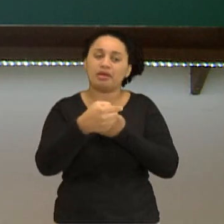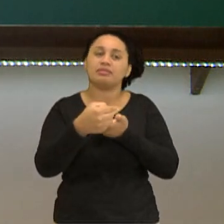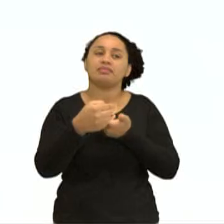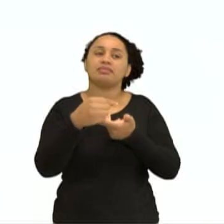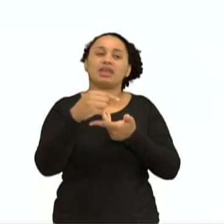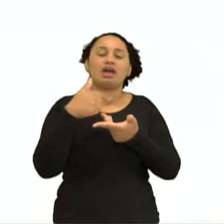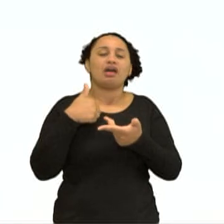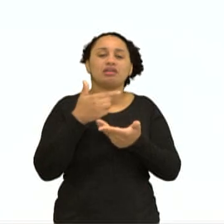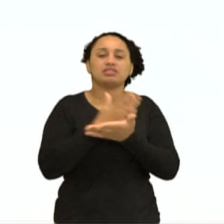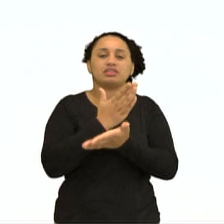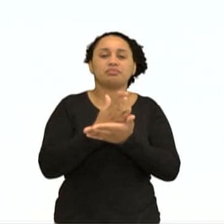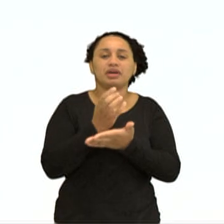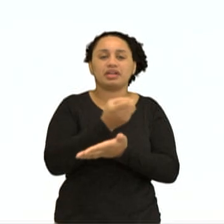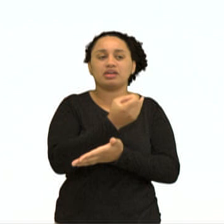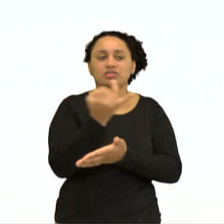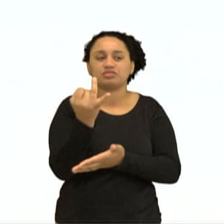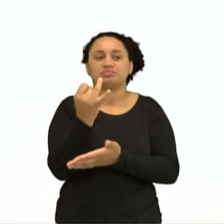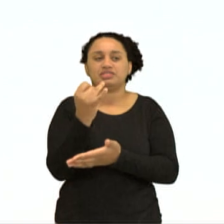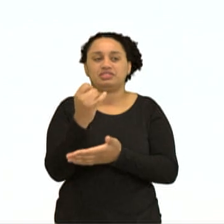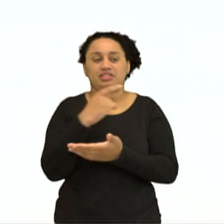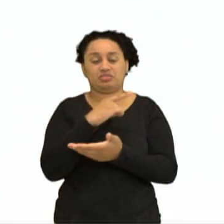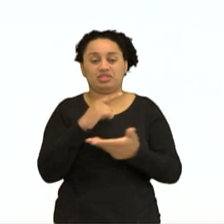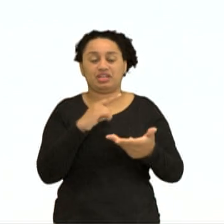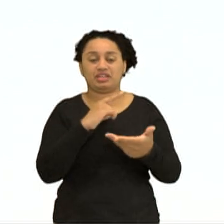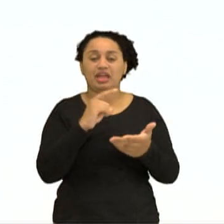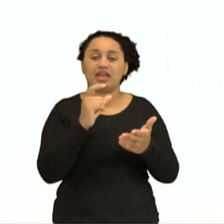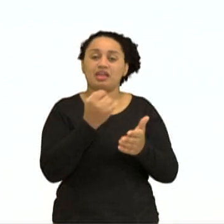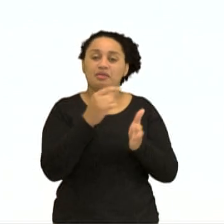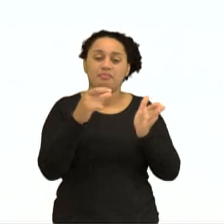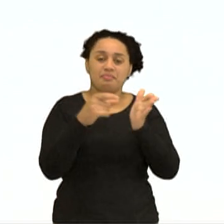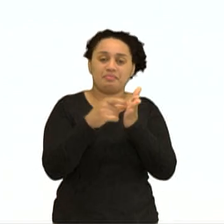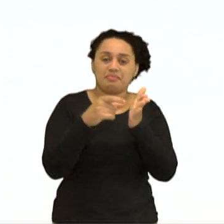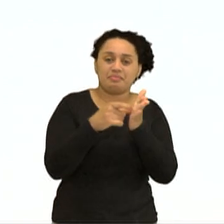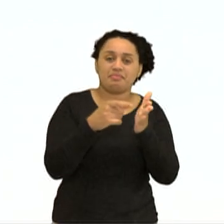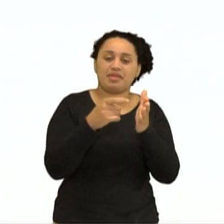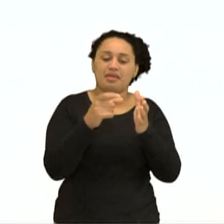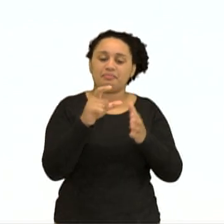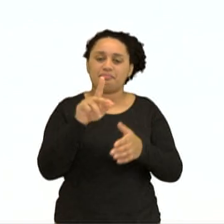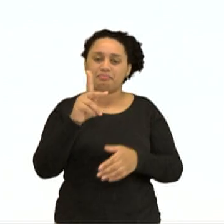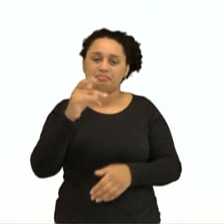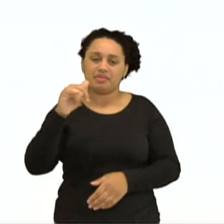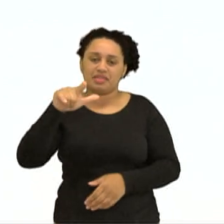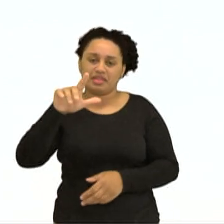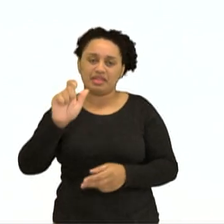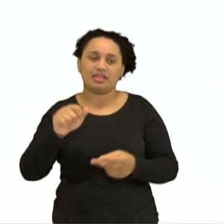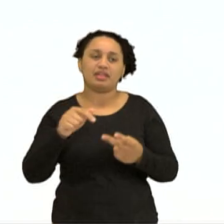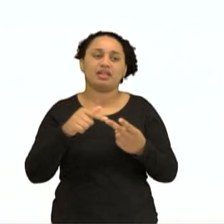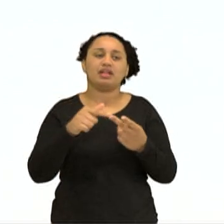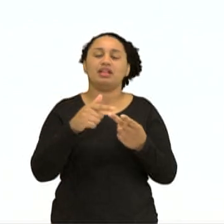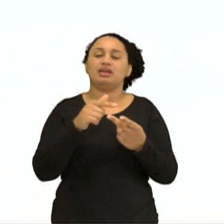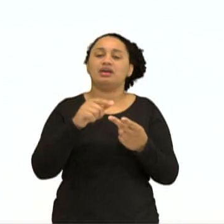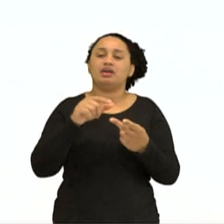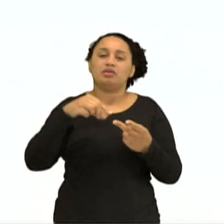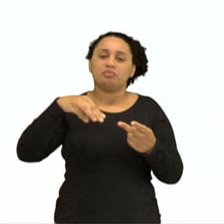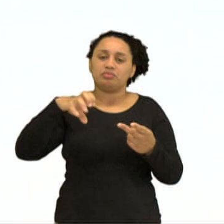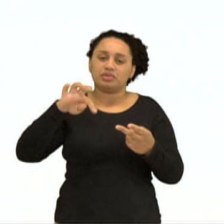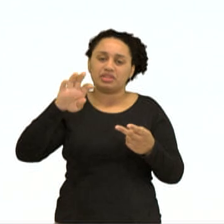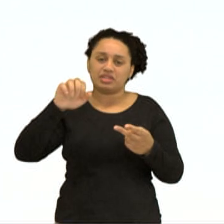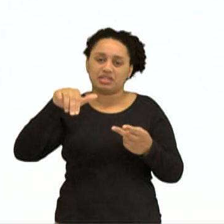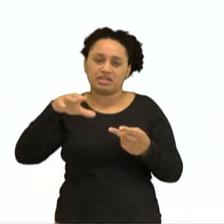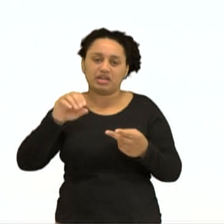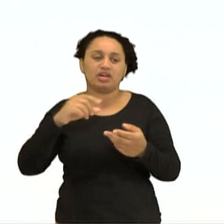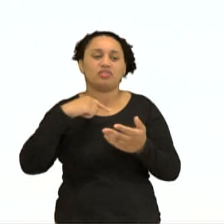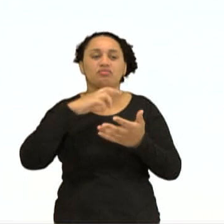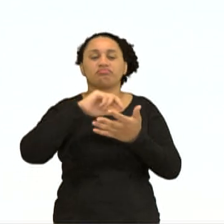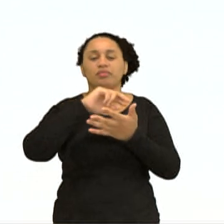está nas pilhas, né? Em algumas baterias, o próprio gás butano, e nós